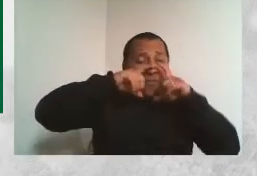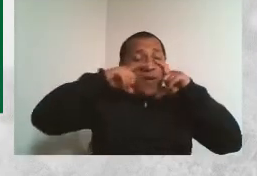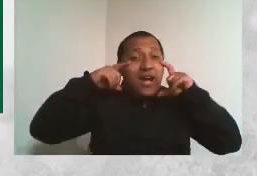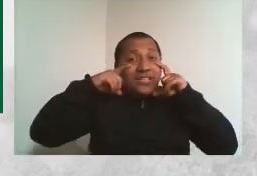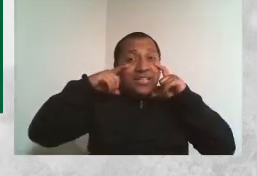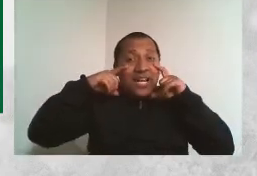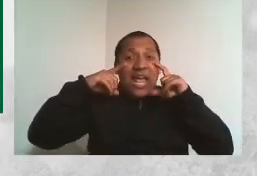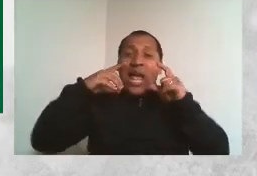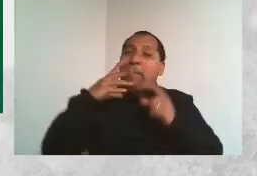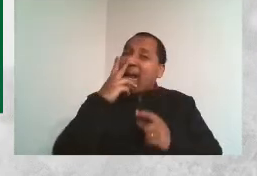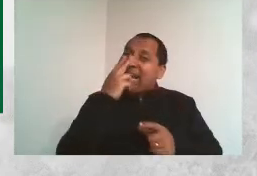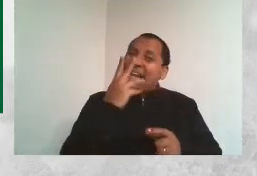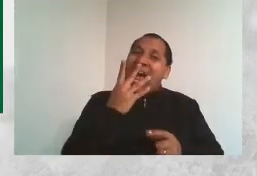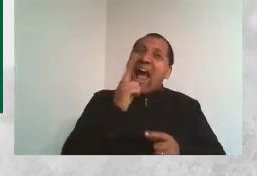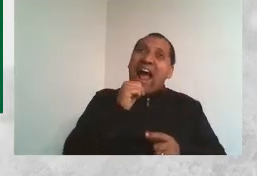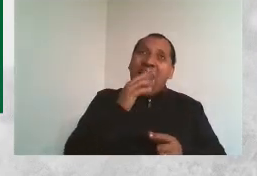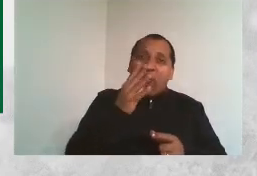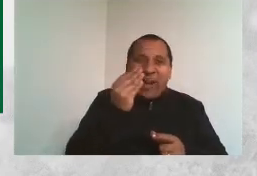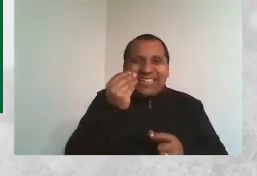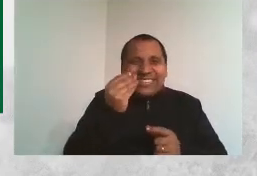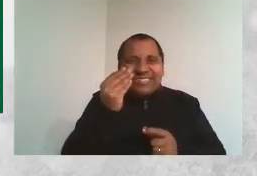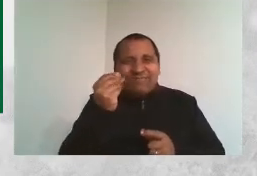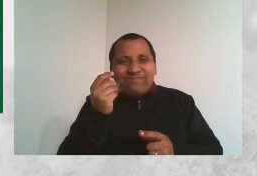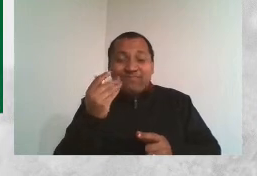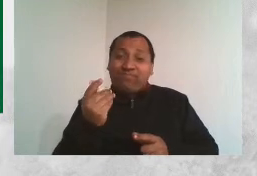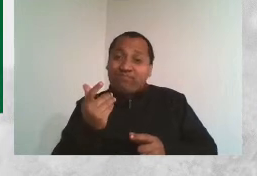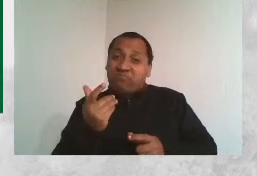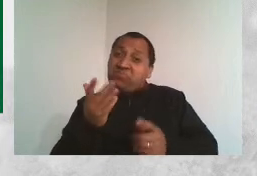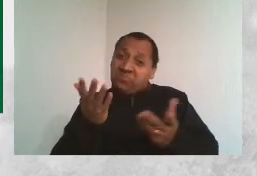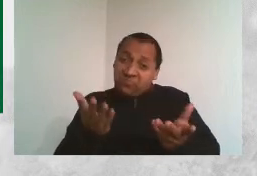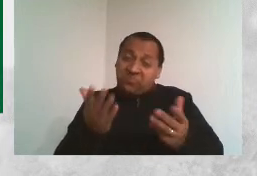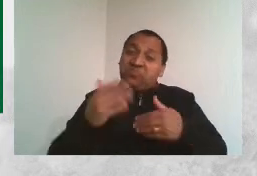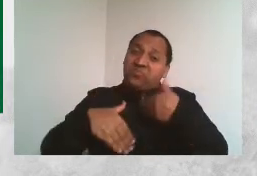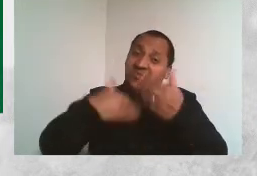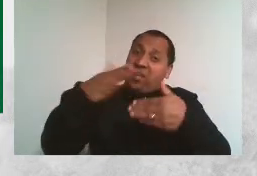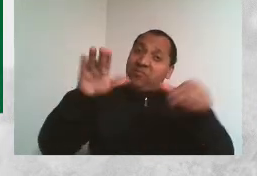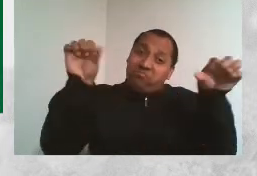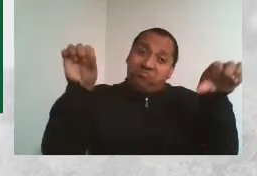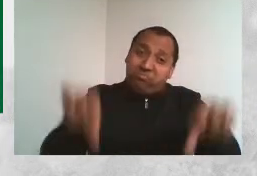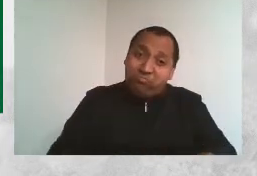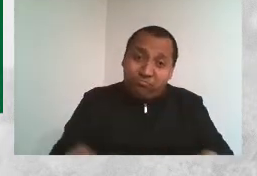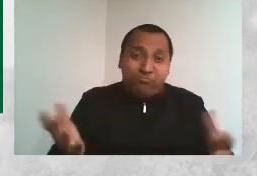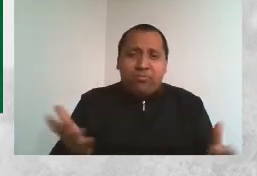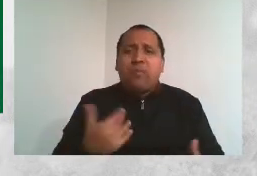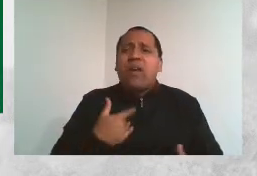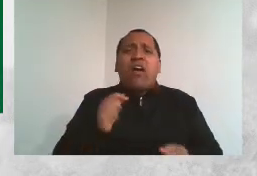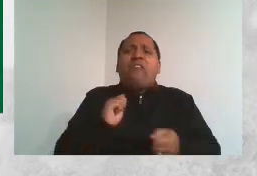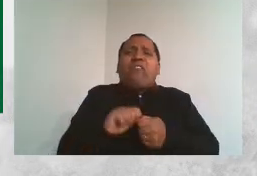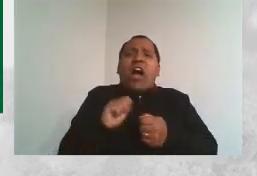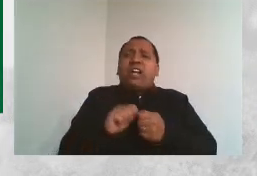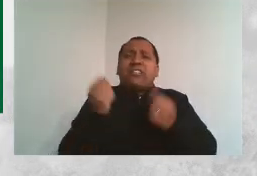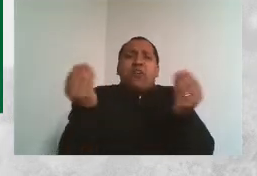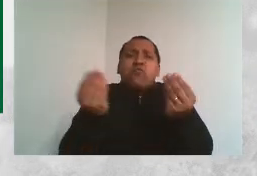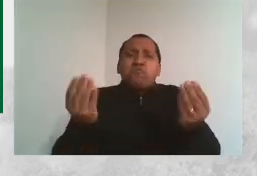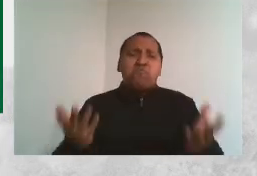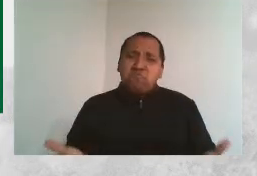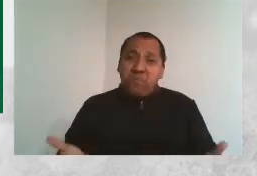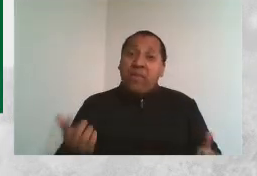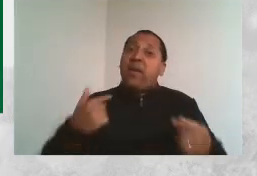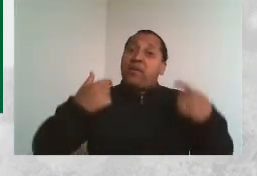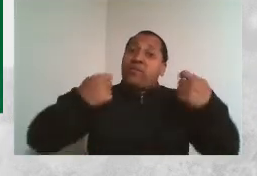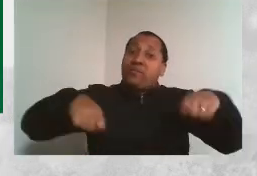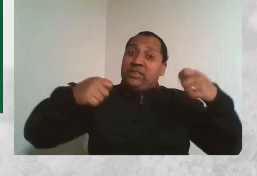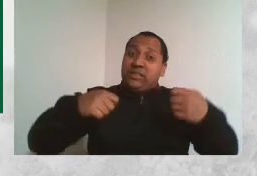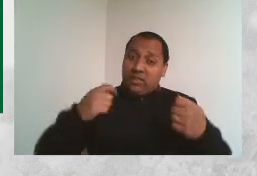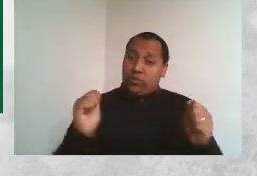vai diminuir, né, essa eficácia. Bom, então o que nós temos que ter sempre com a gente? Um